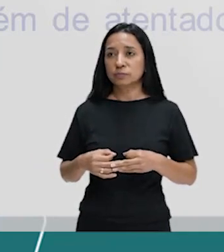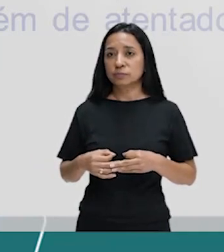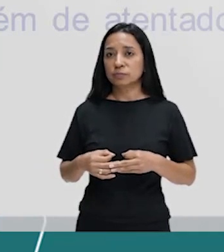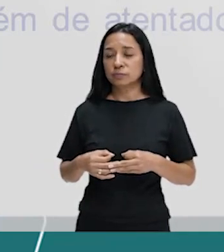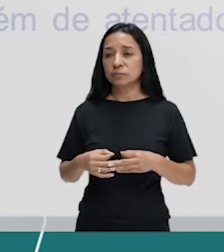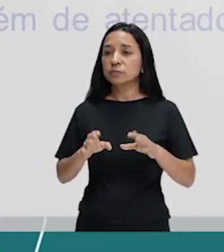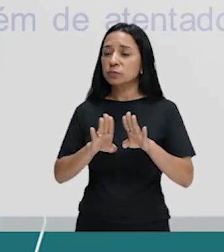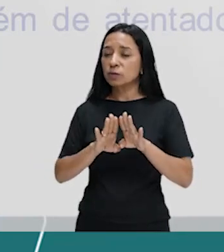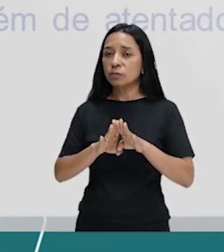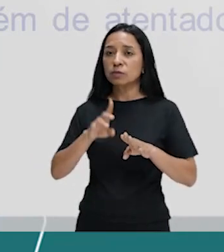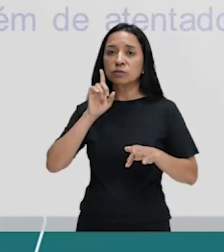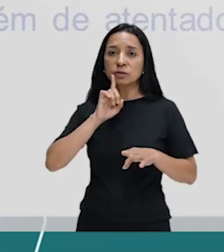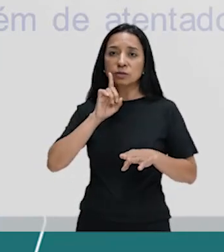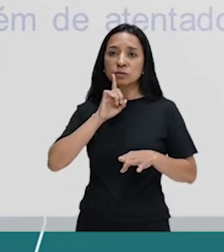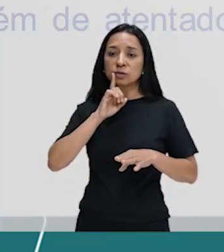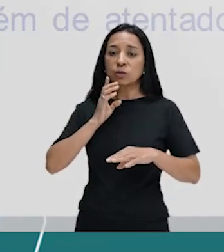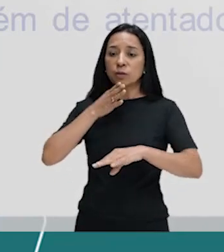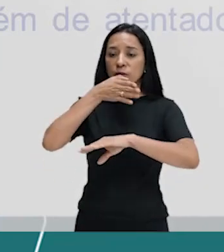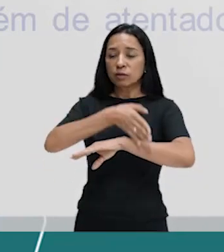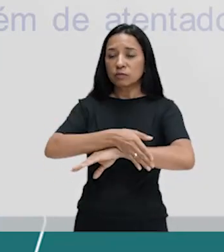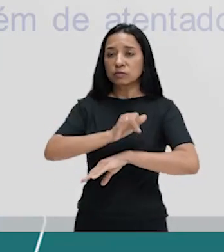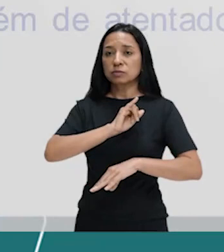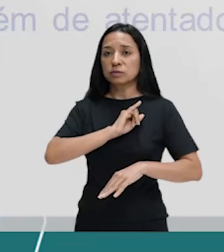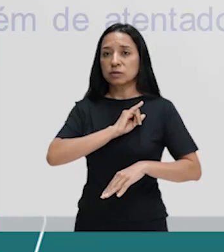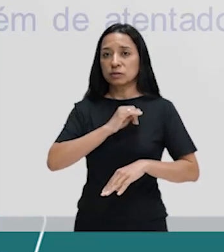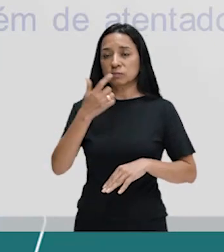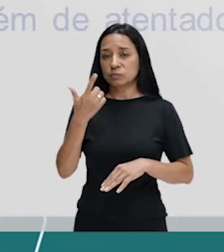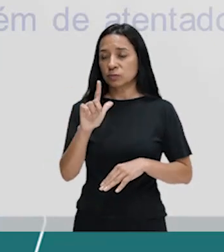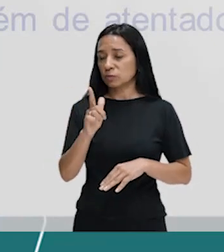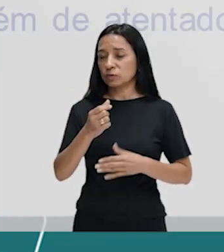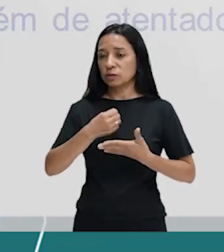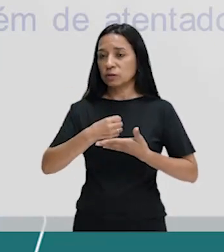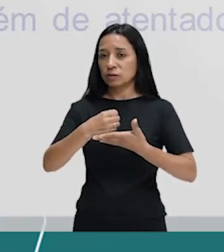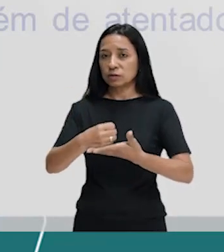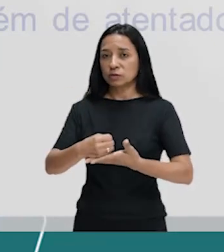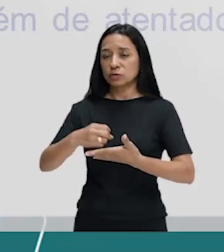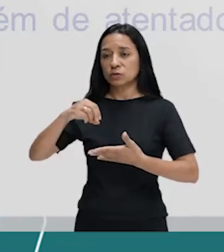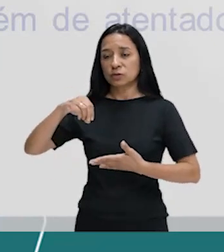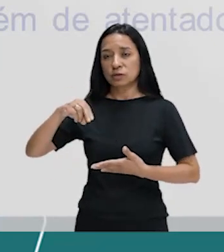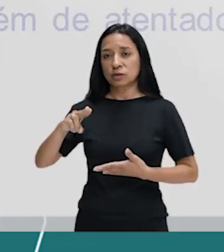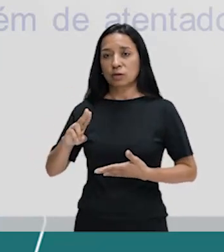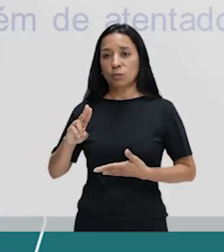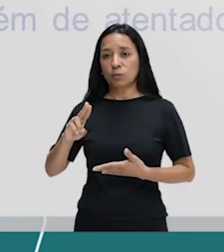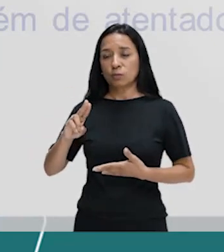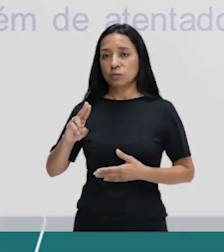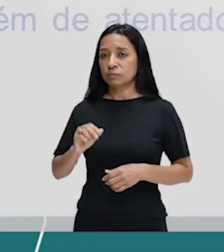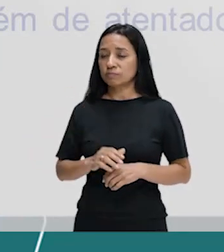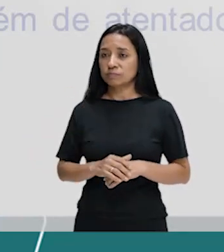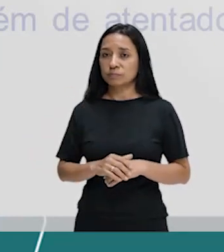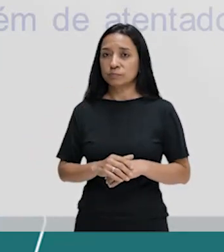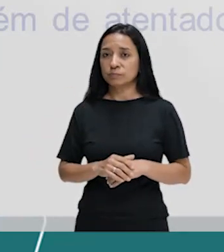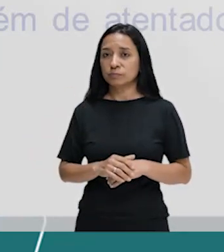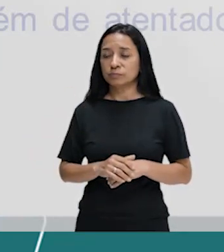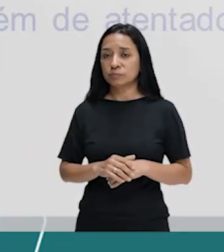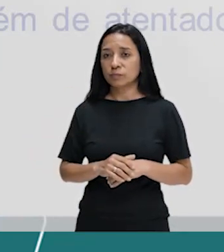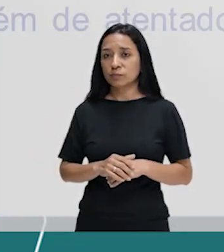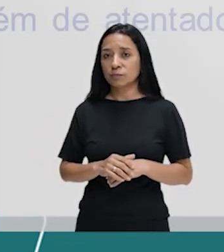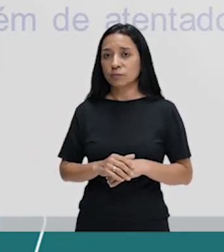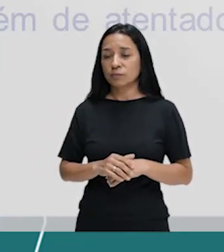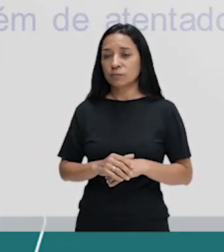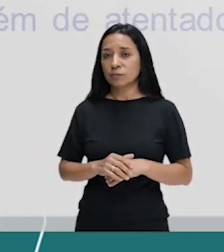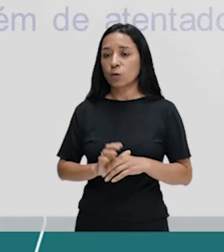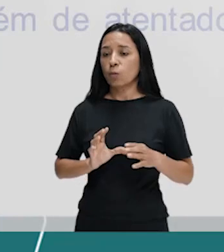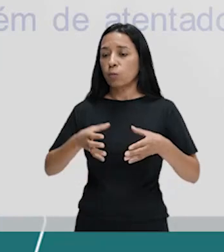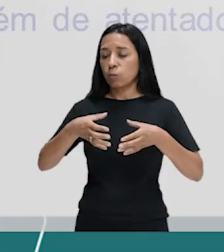Inclusive os Estados Unidos, quando invadiram o Iraque, eles não tiveram o apoio do Conselho de Segurança da ONU. O Conselho de Segurança da ONU